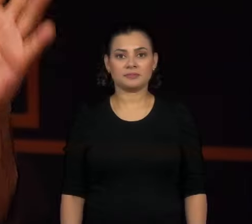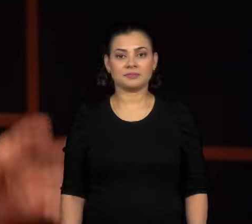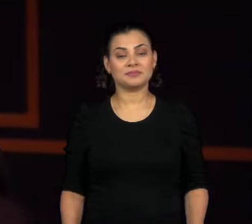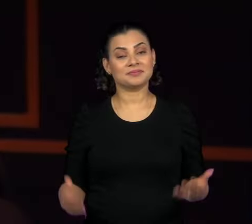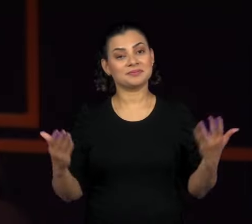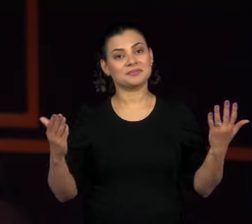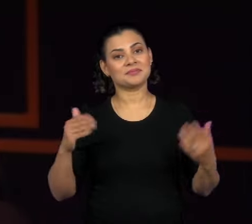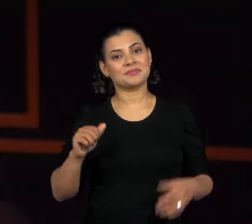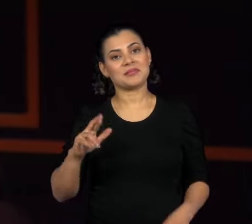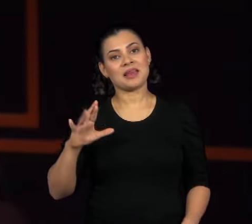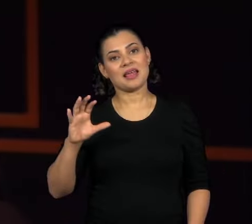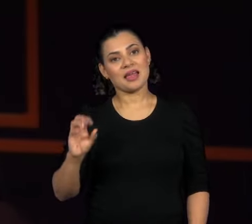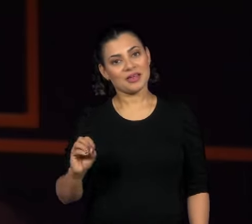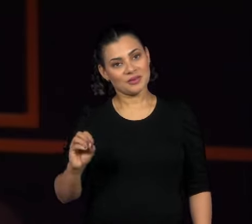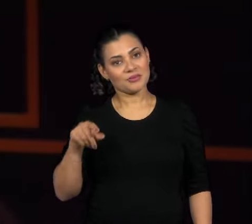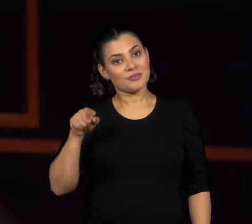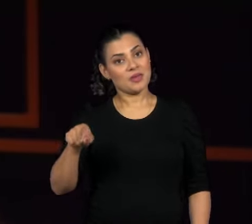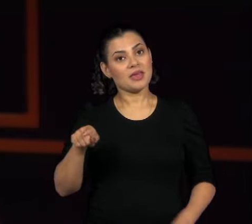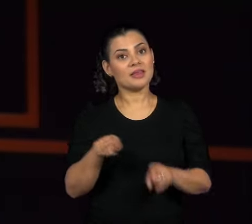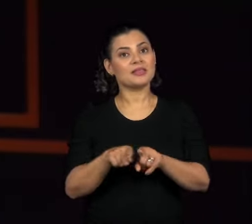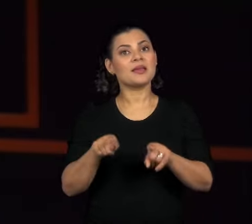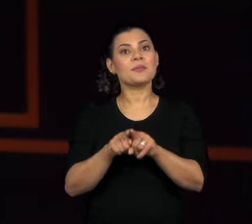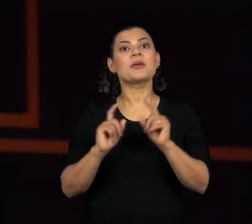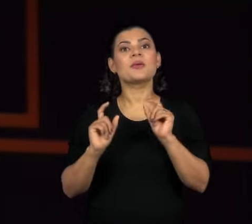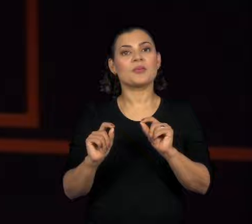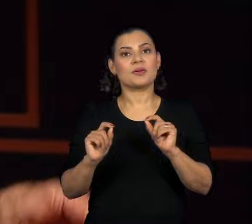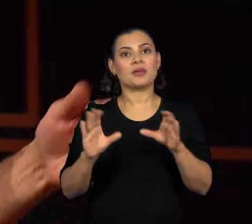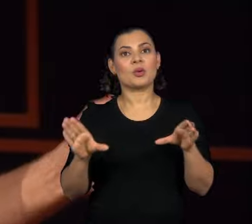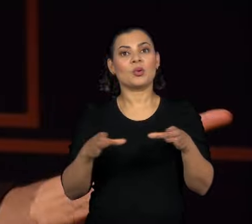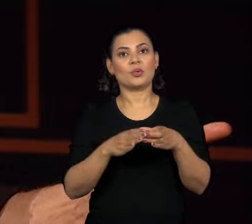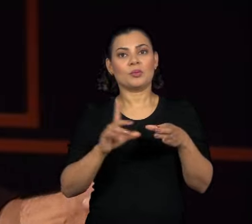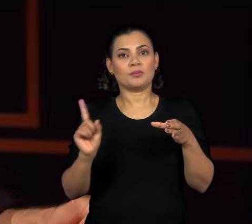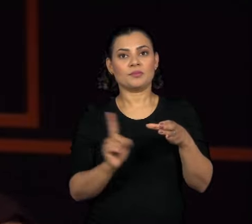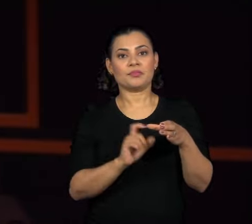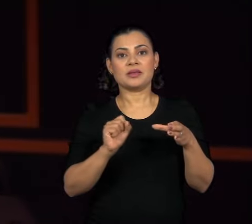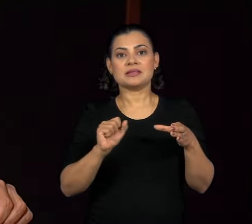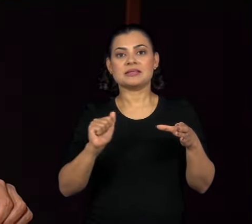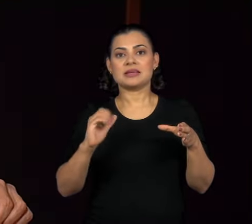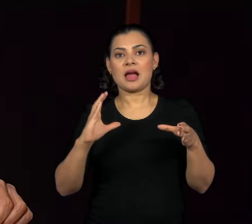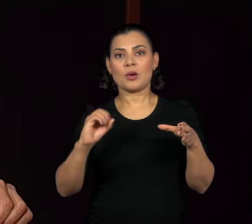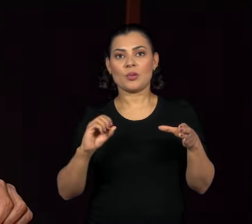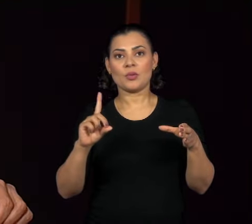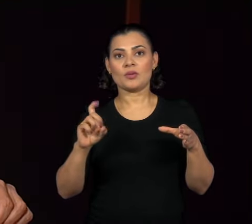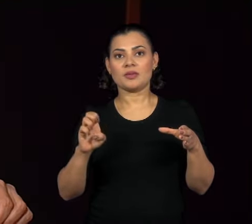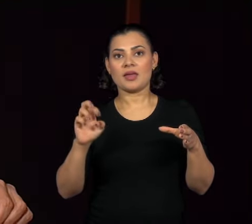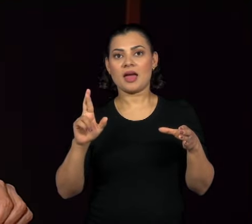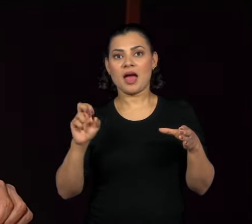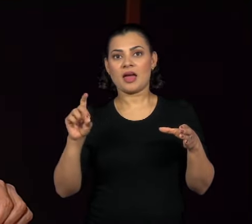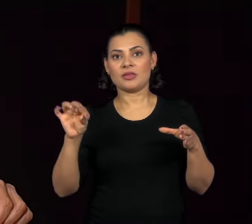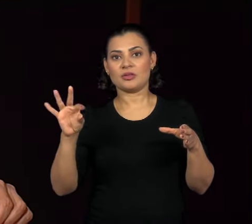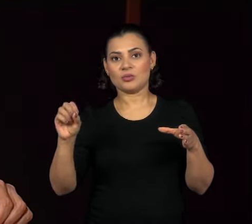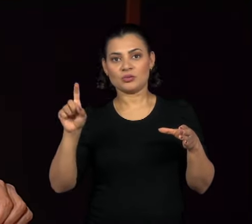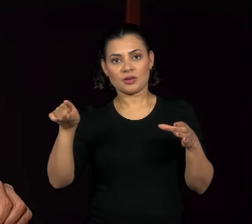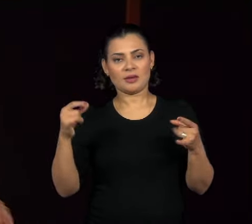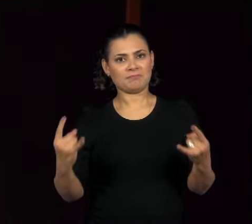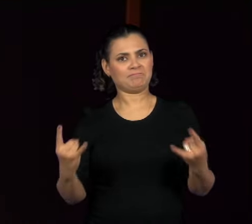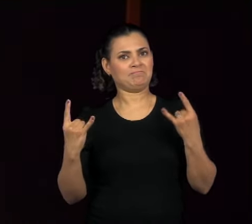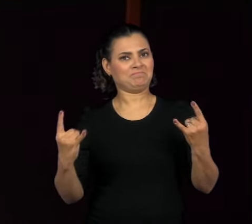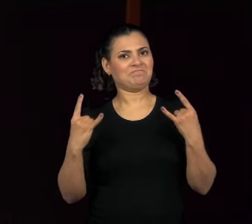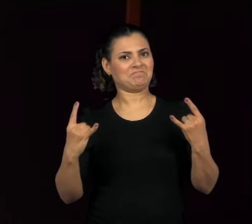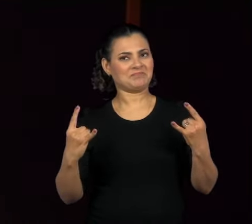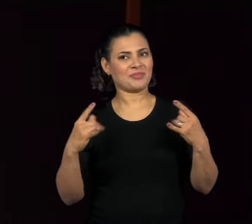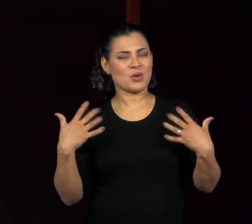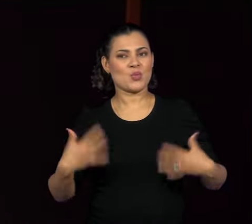Grande Mário Bortolotto, que é também o crooner da sua banda Saco de Ratos. Roqueiro e bluseiro.